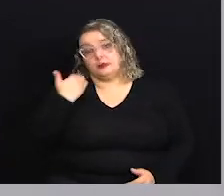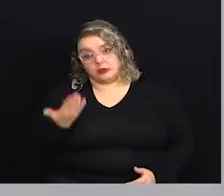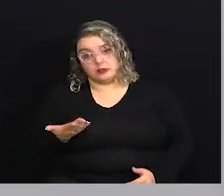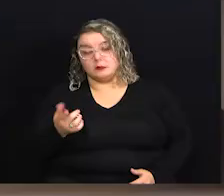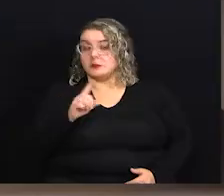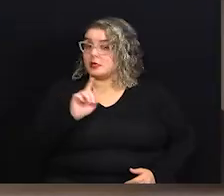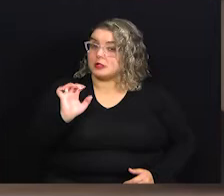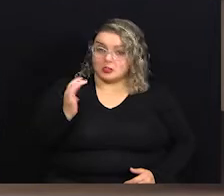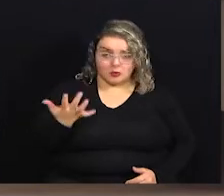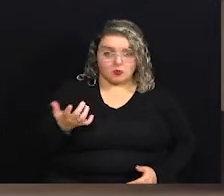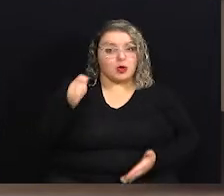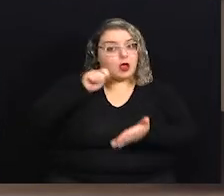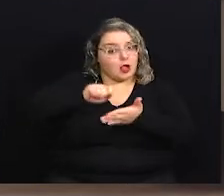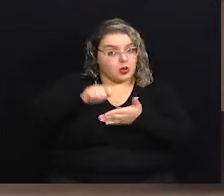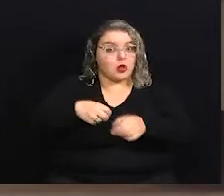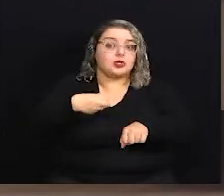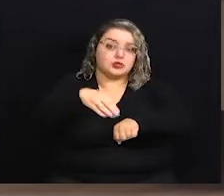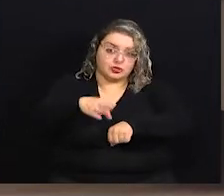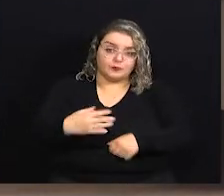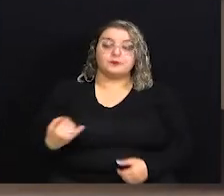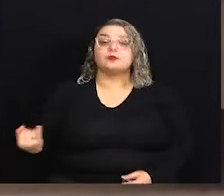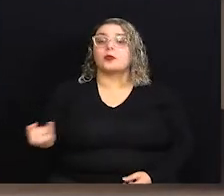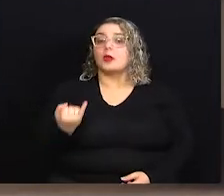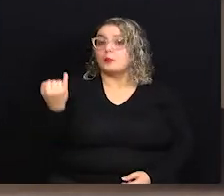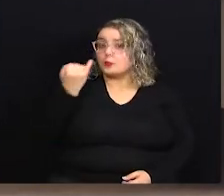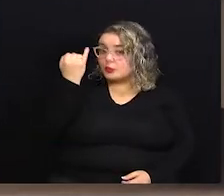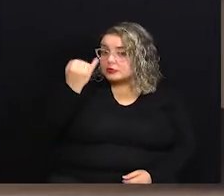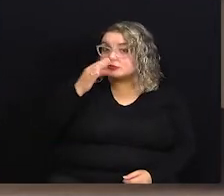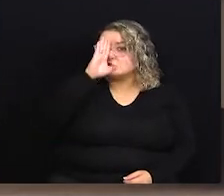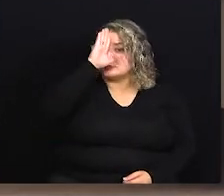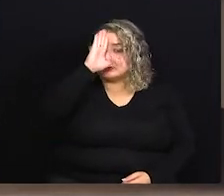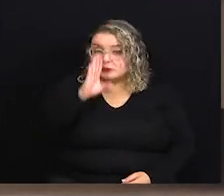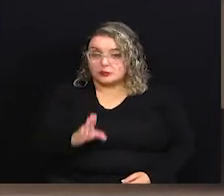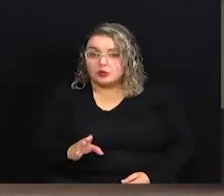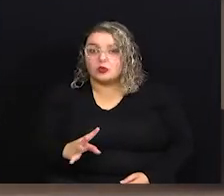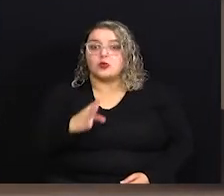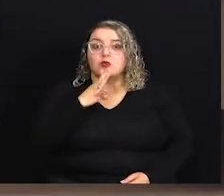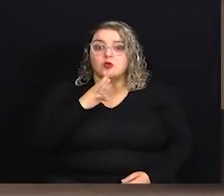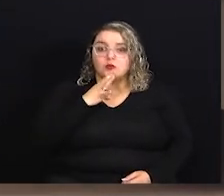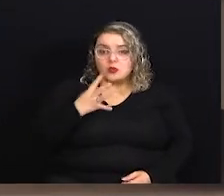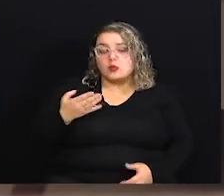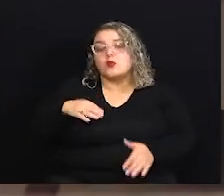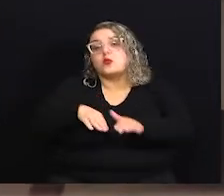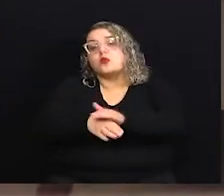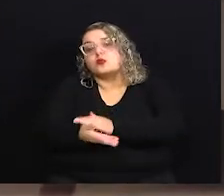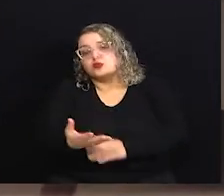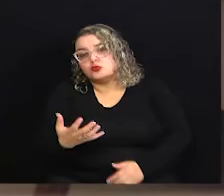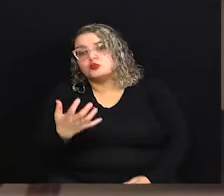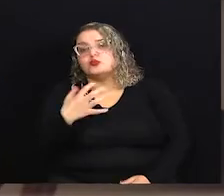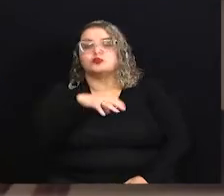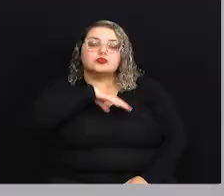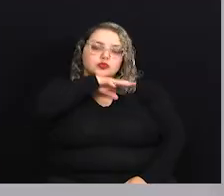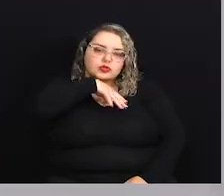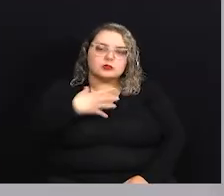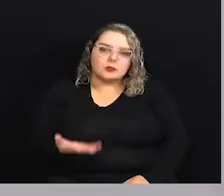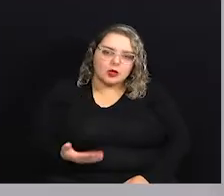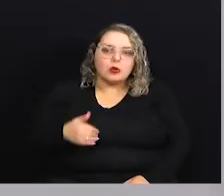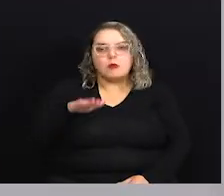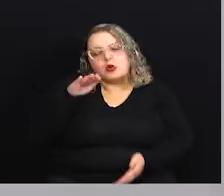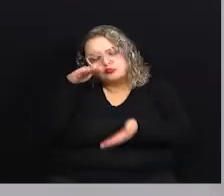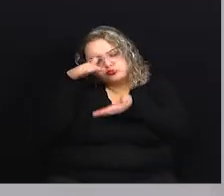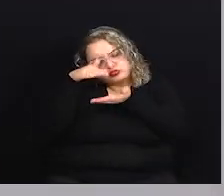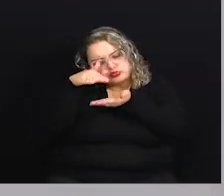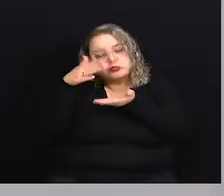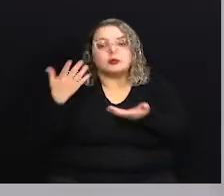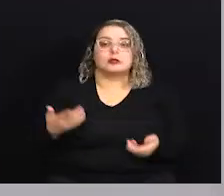quadro fatal. Para que isso não ocorra, anote aí as dicas. É muito importante que, principalmente conhecendo o hábito do seu animal,